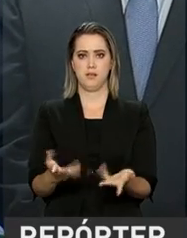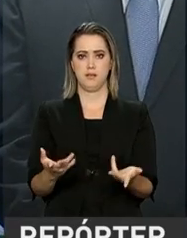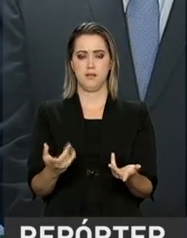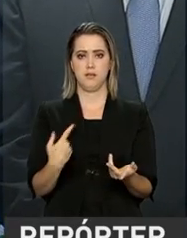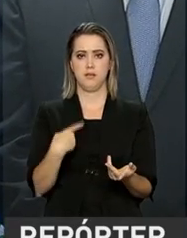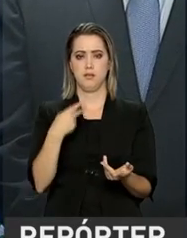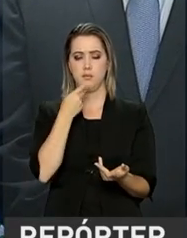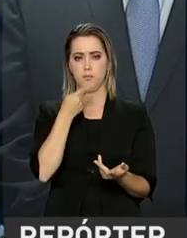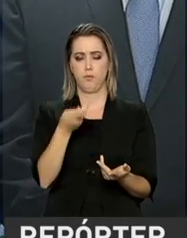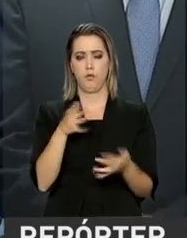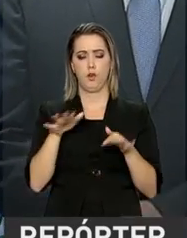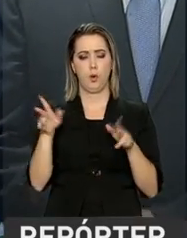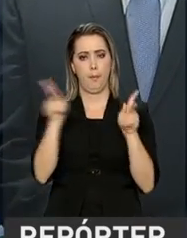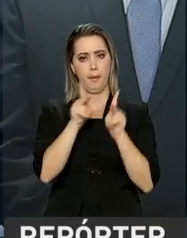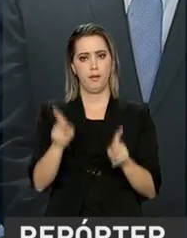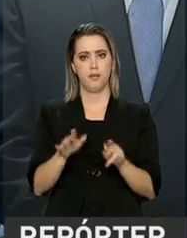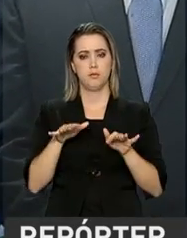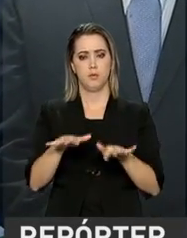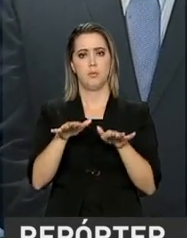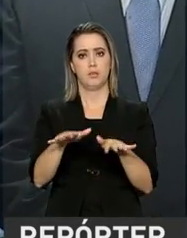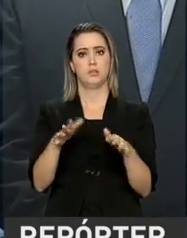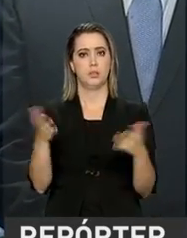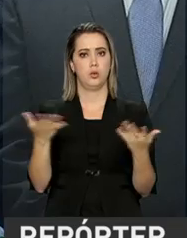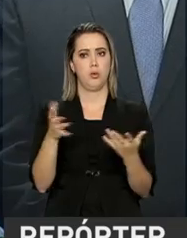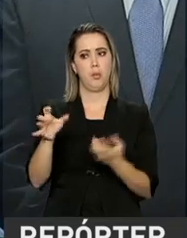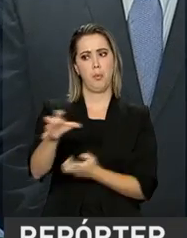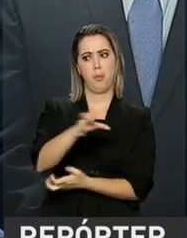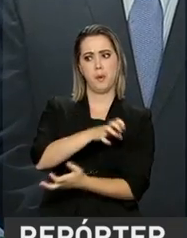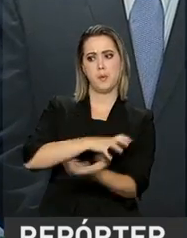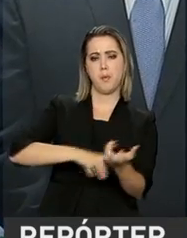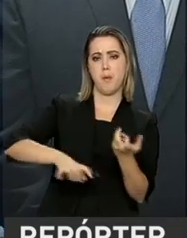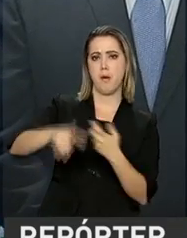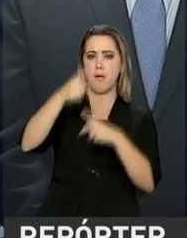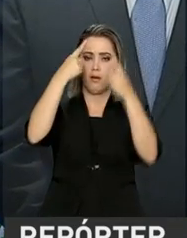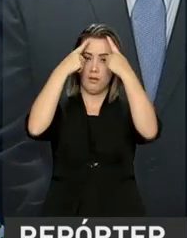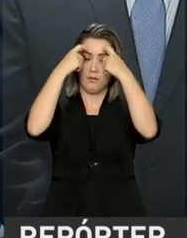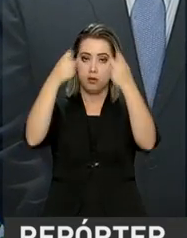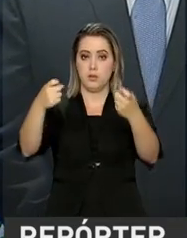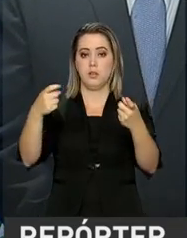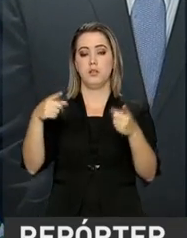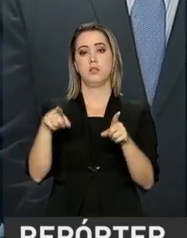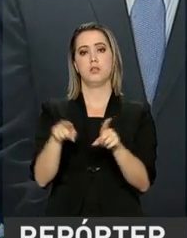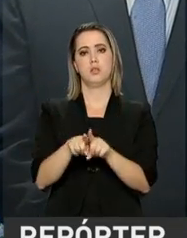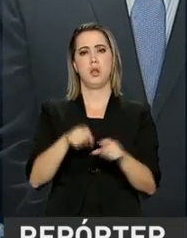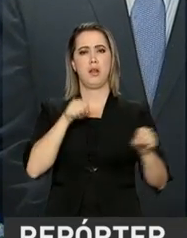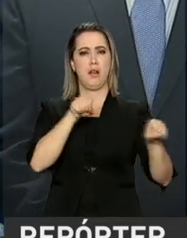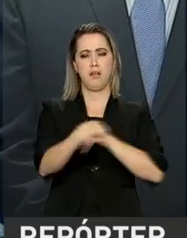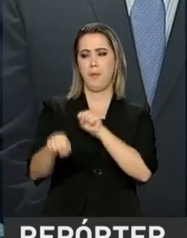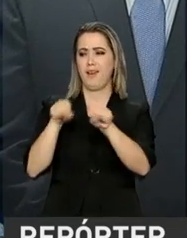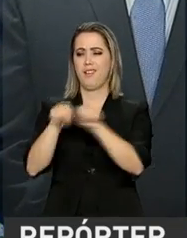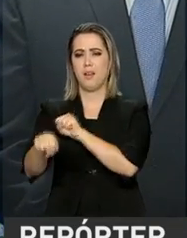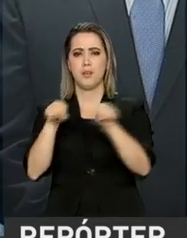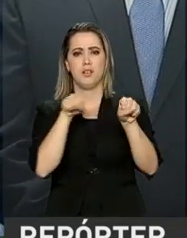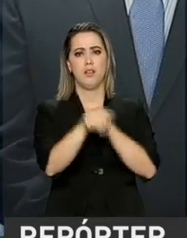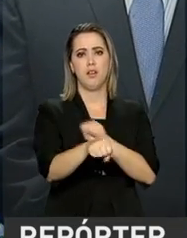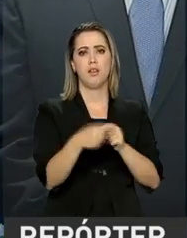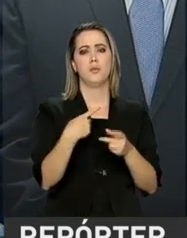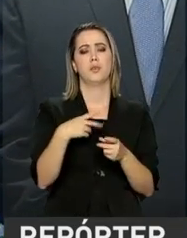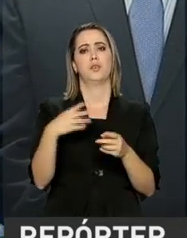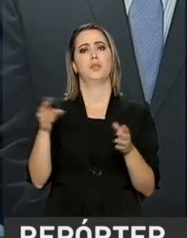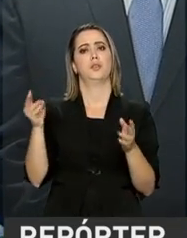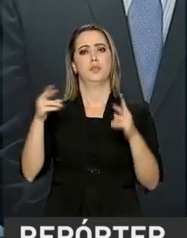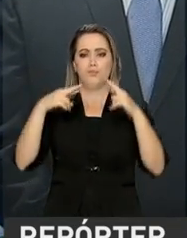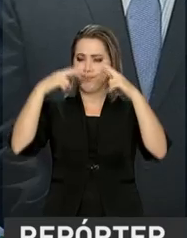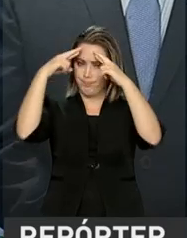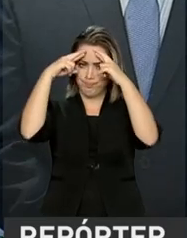pacífica ela degringolou na violência no vandalismo no